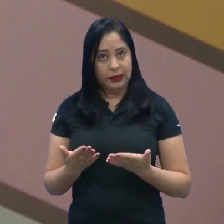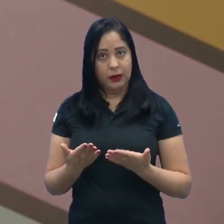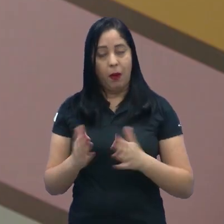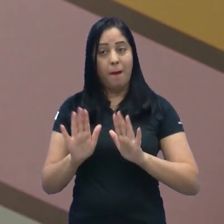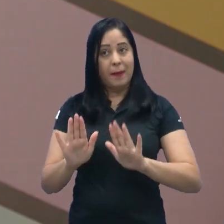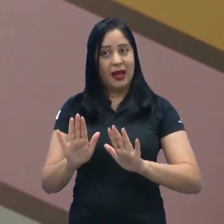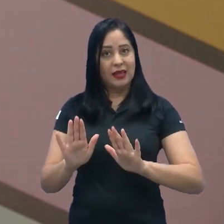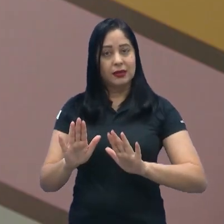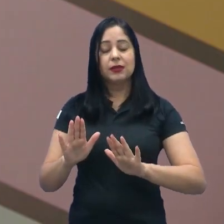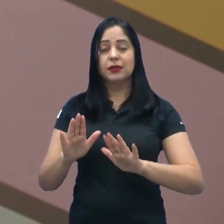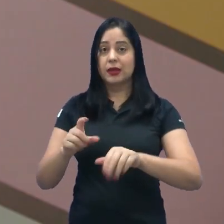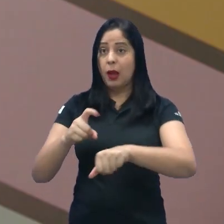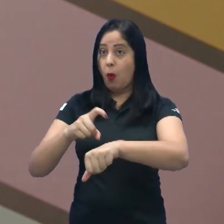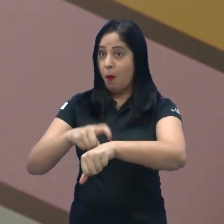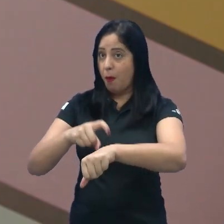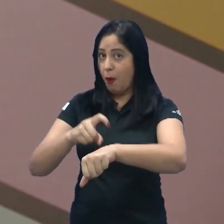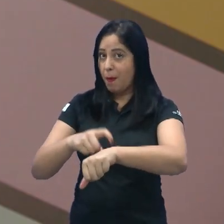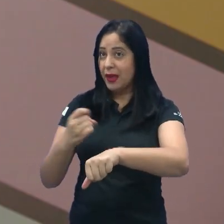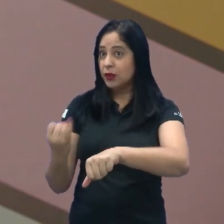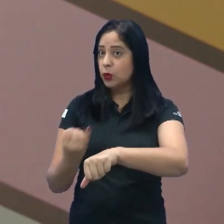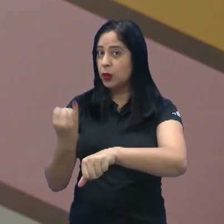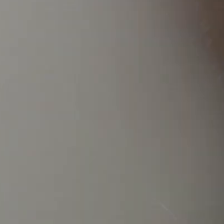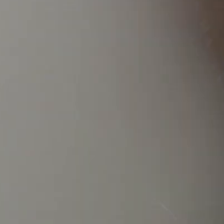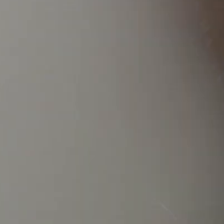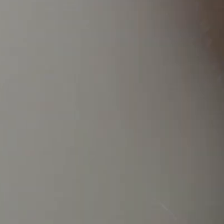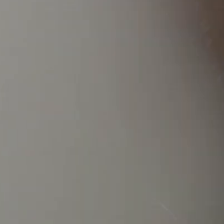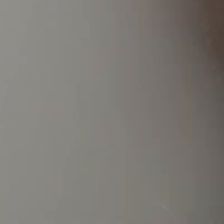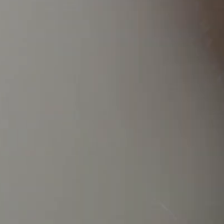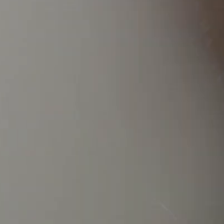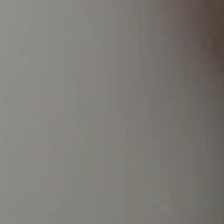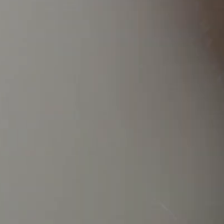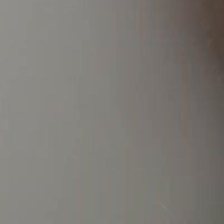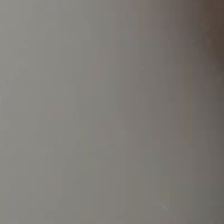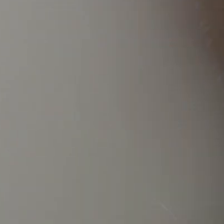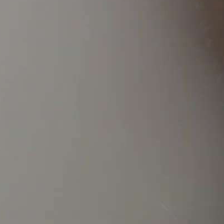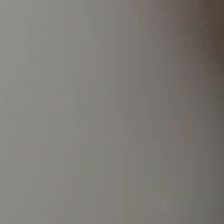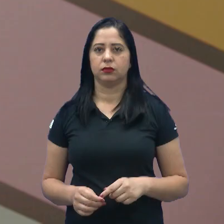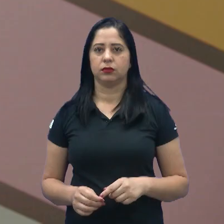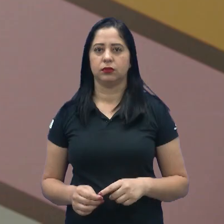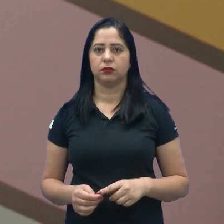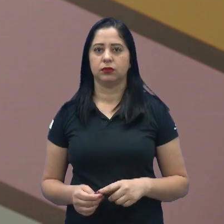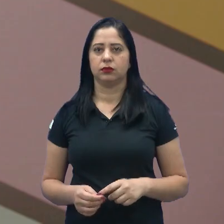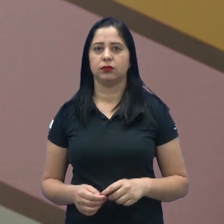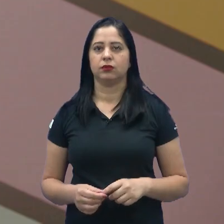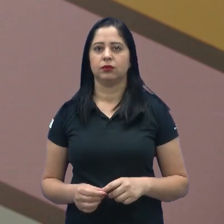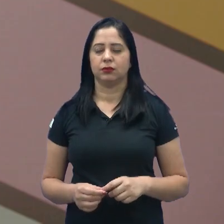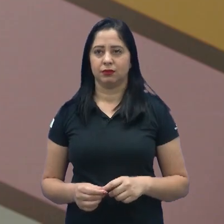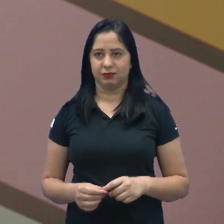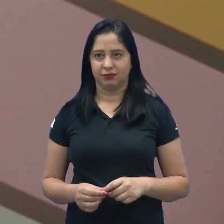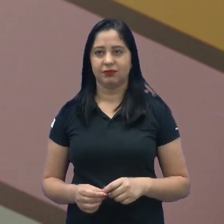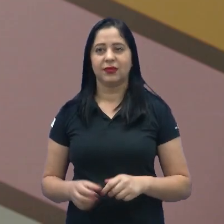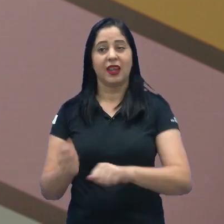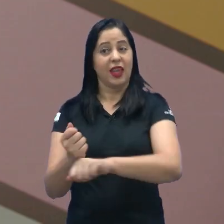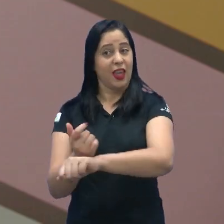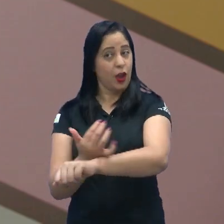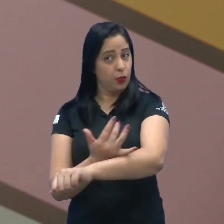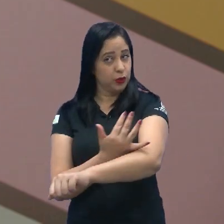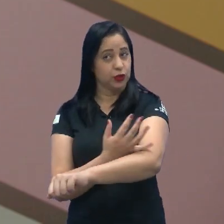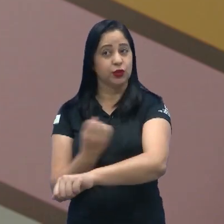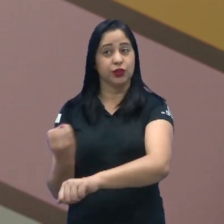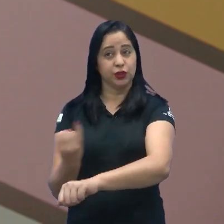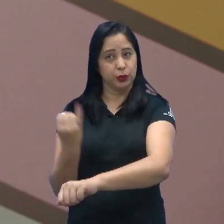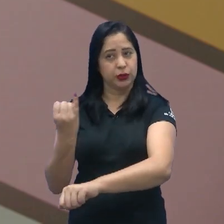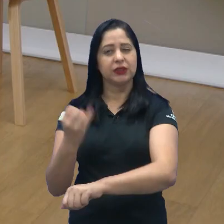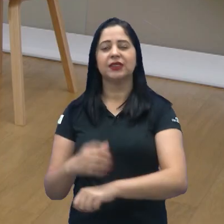momento que é importante observar, justamente para que não haja emoções mais significativas.